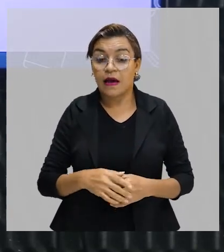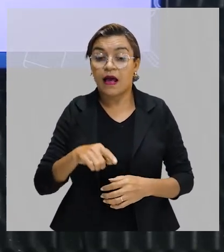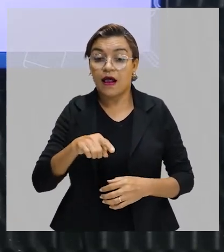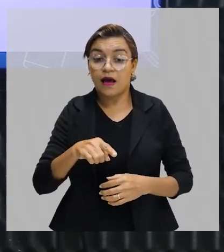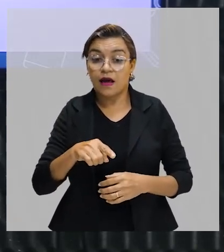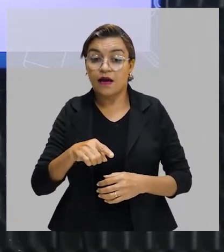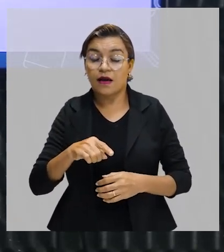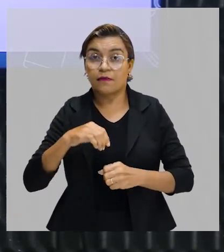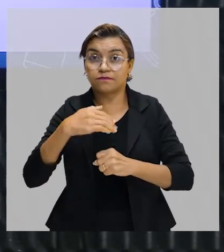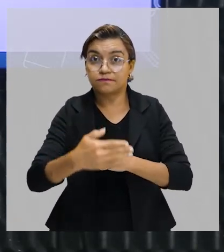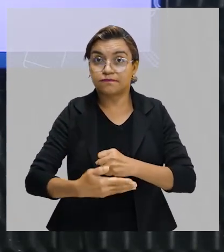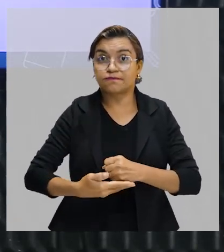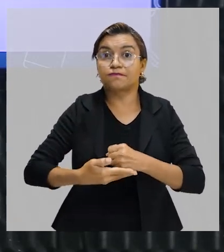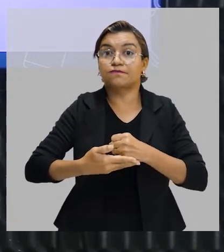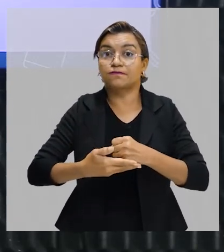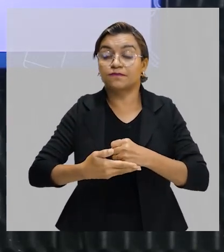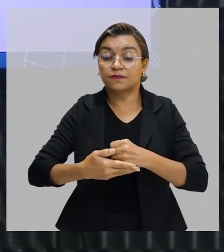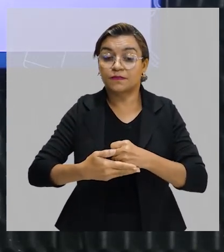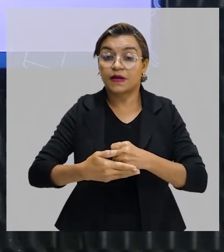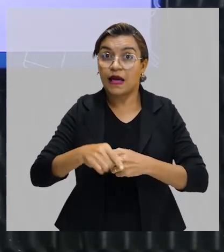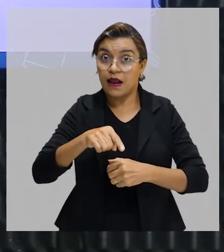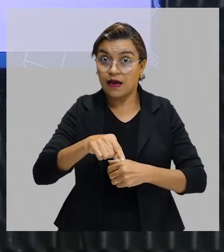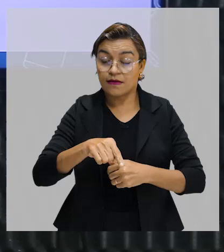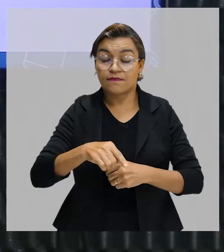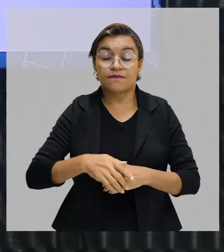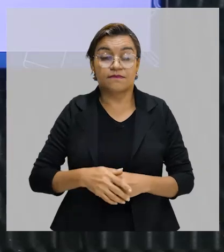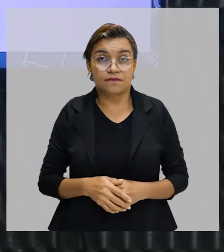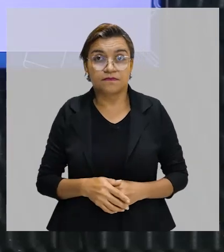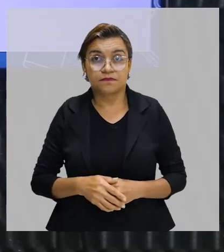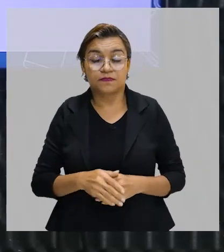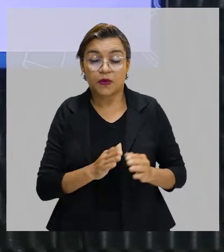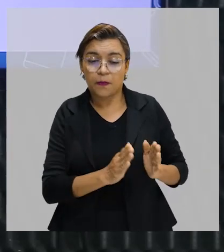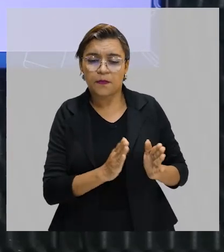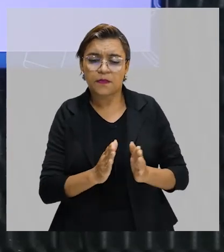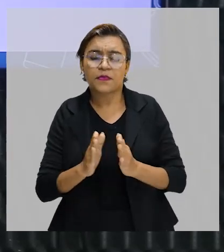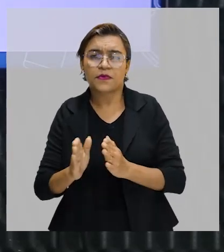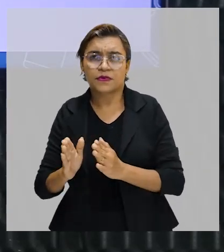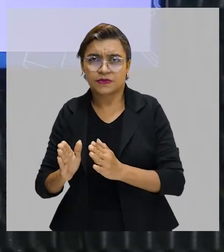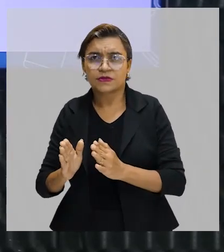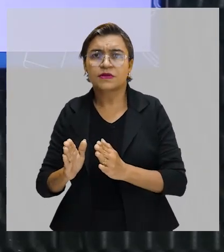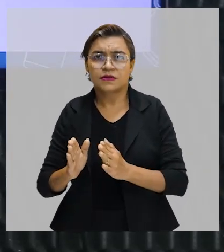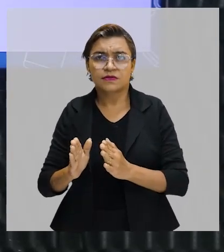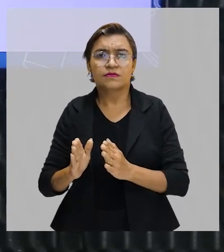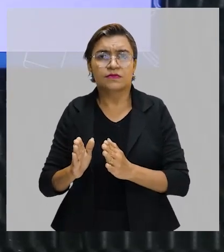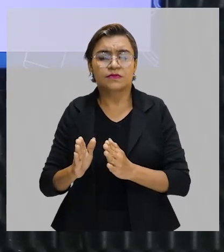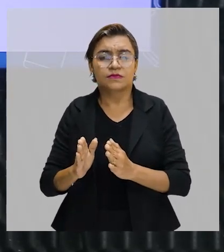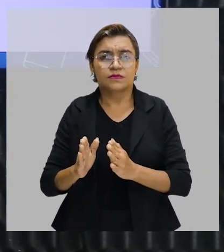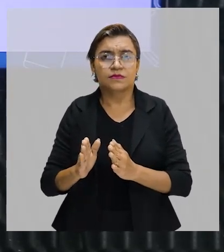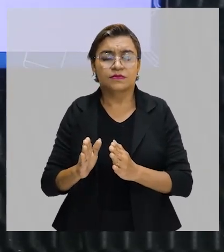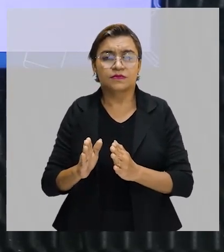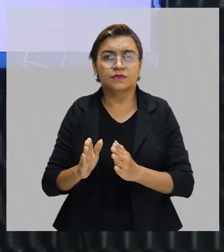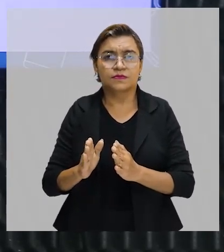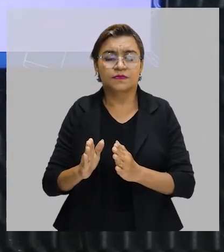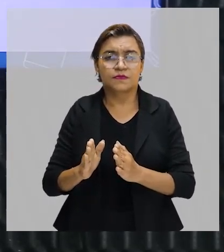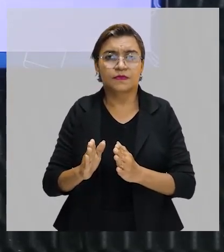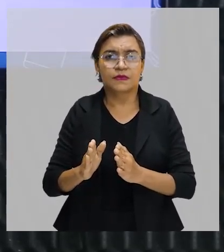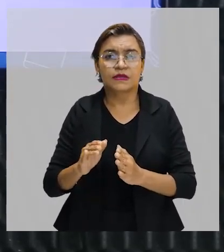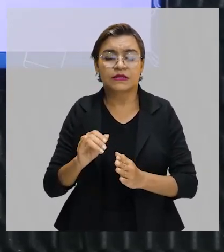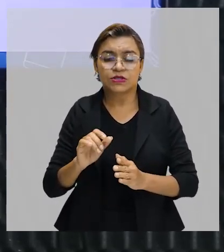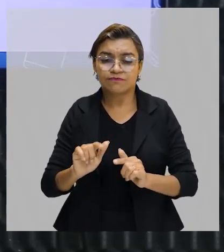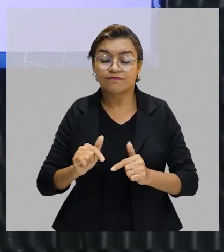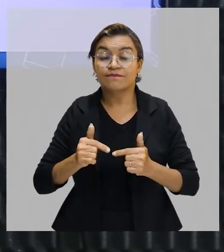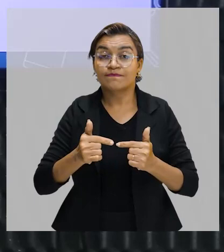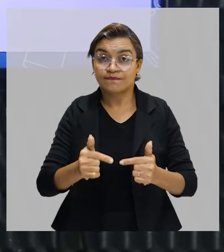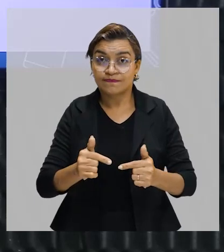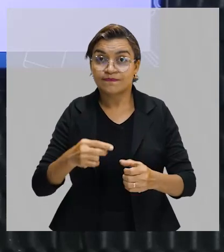autossustentada, tá ok? Então é o seguinte, o processo em cadeia, nós já falamos desses processos de reação nuclear em cadeia,